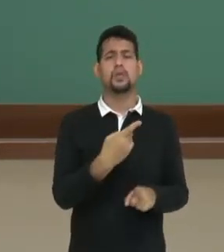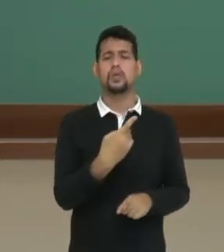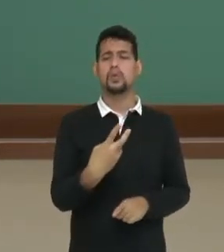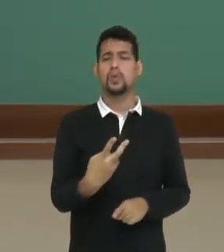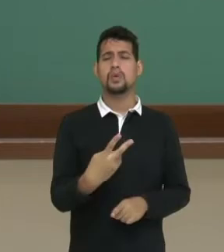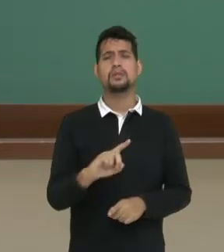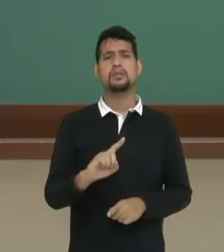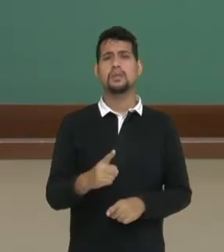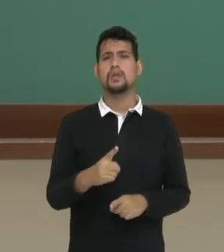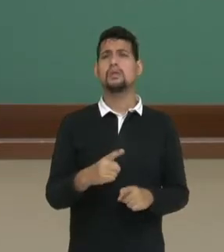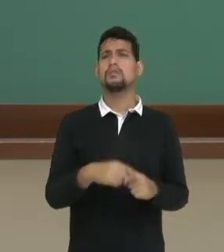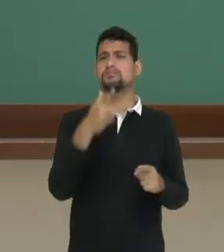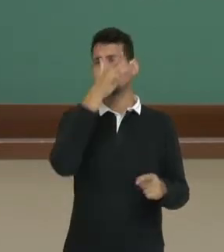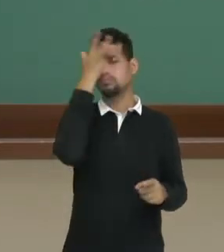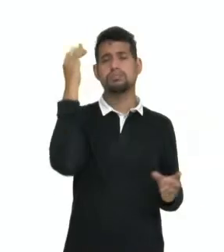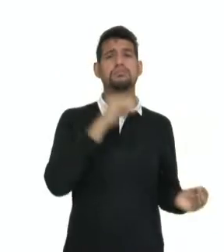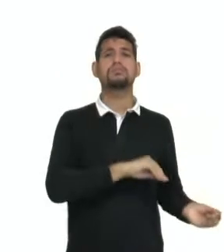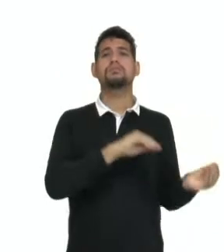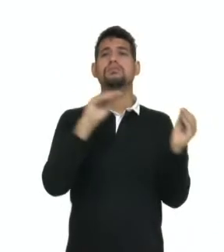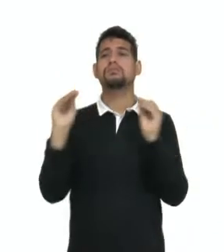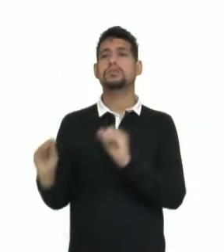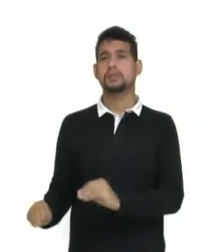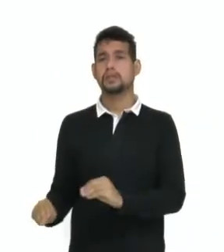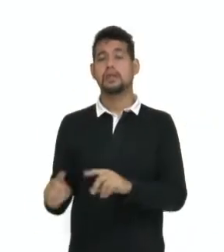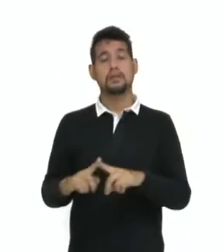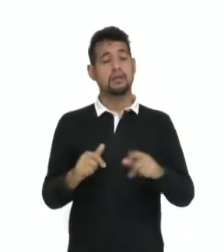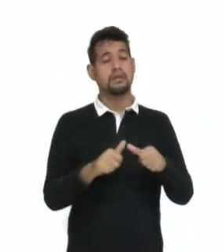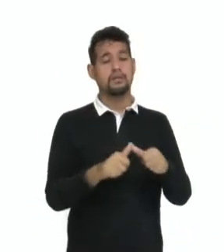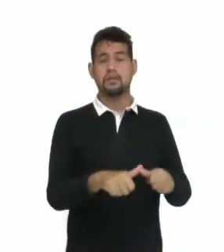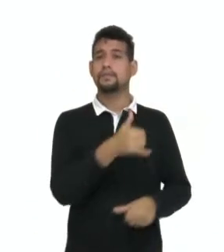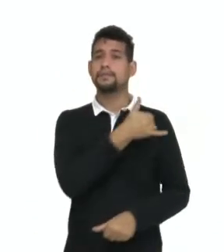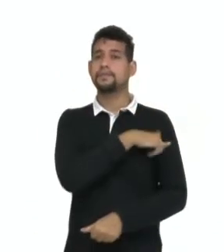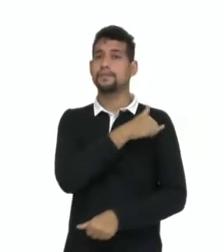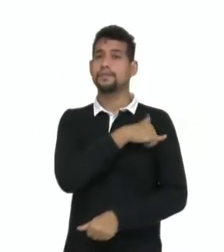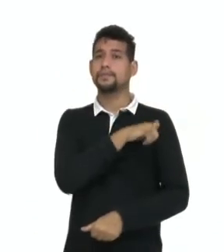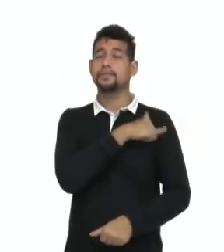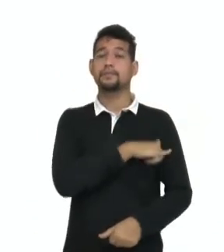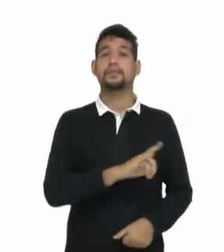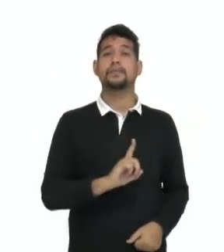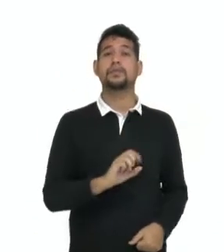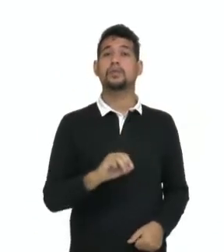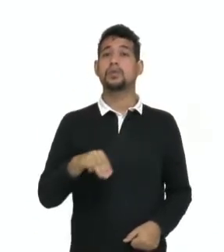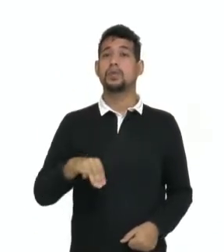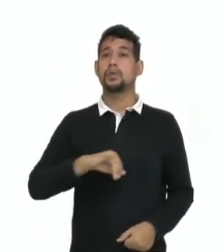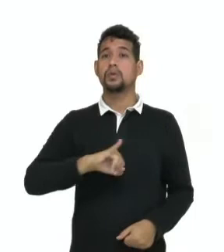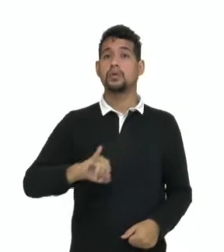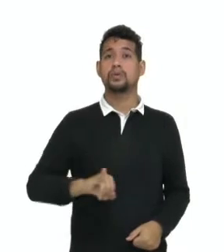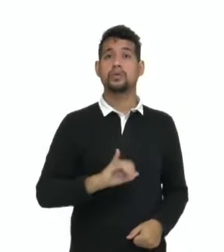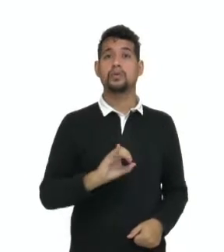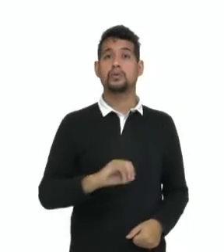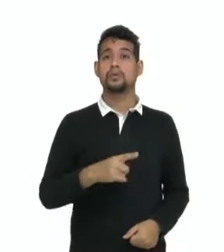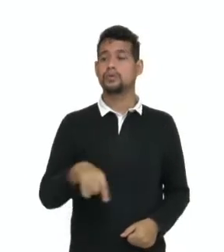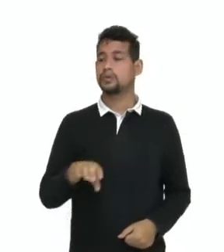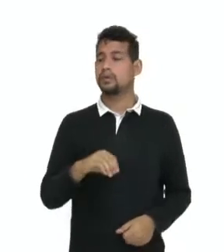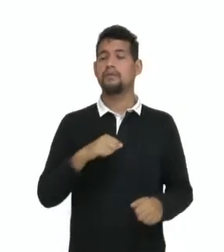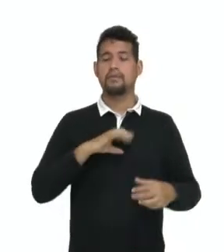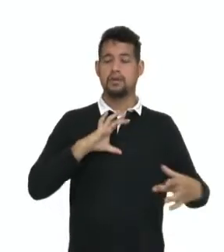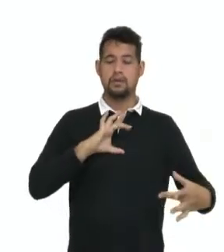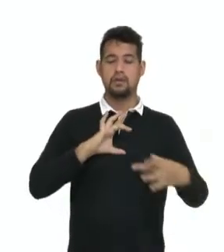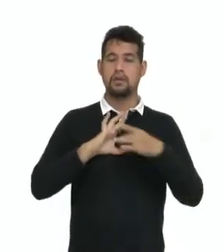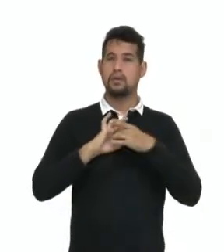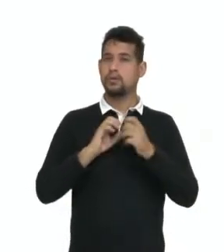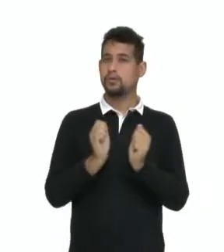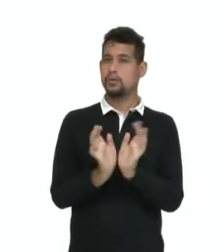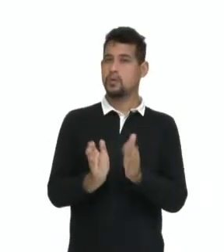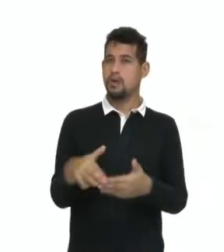nobres se transferiram para cá. Então, durante sua permanência no Rio, Dom João e sua corte estabeleceram uma aliança com a elite de